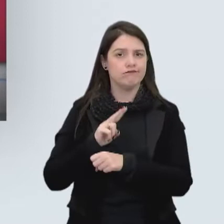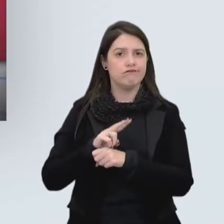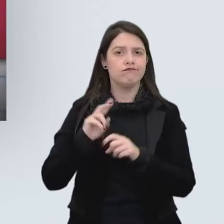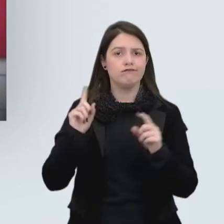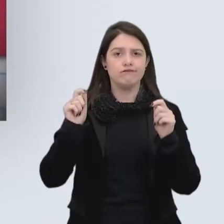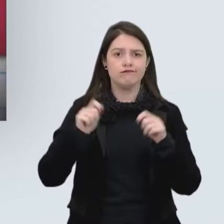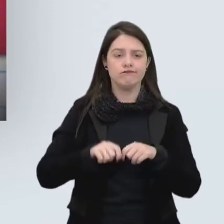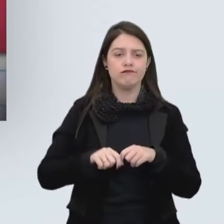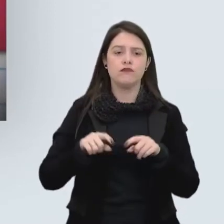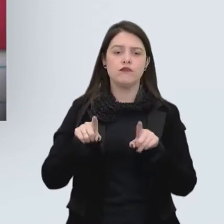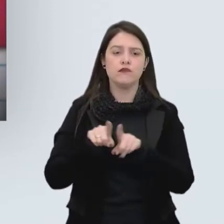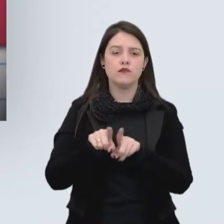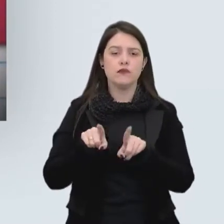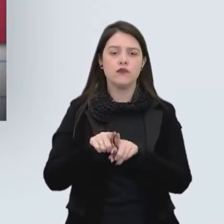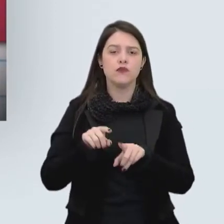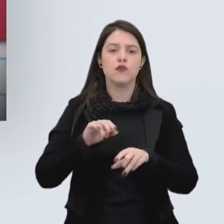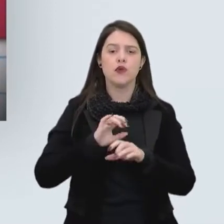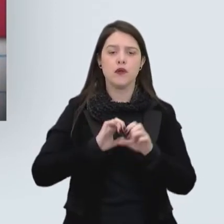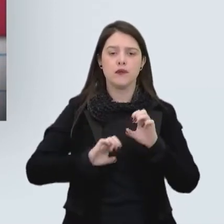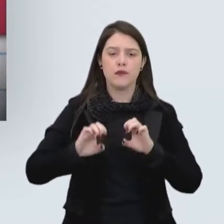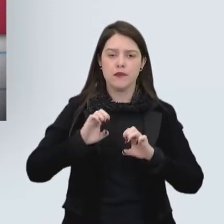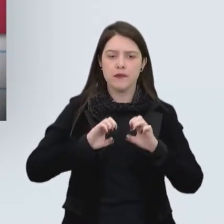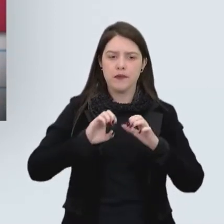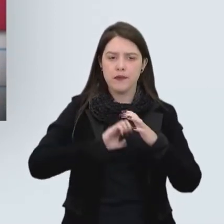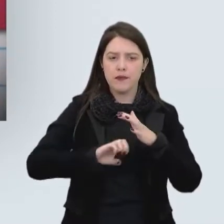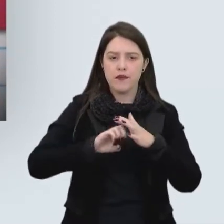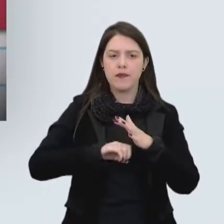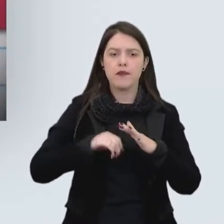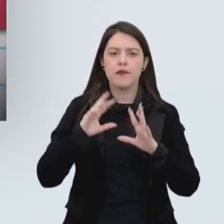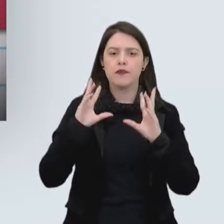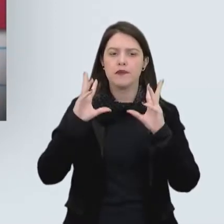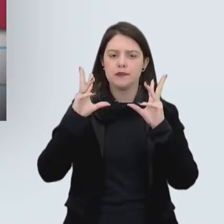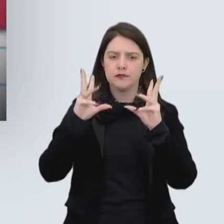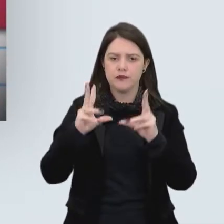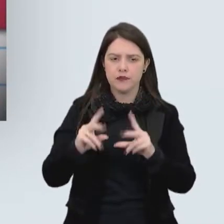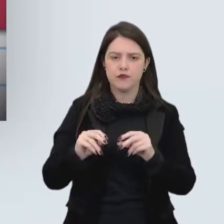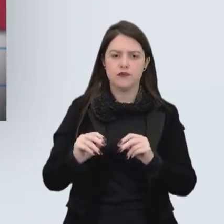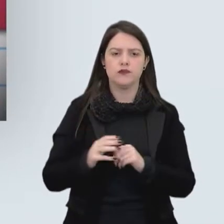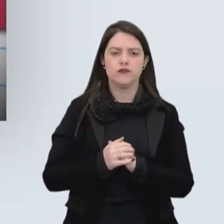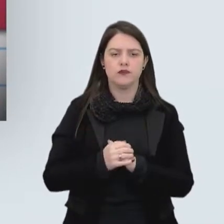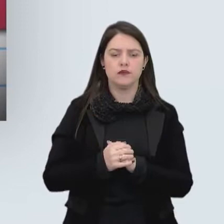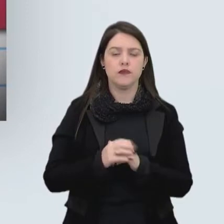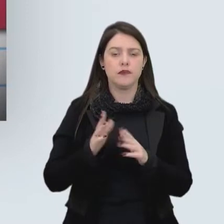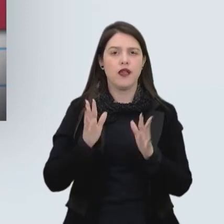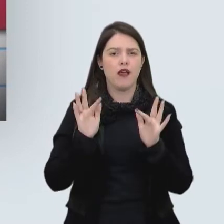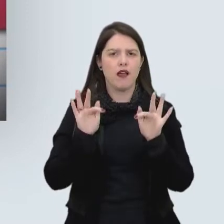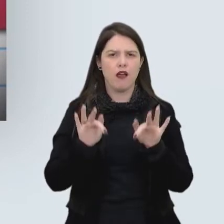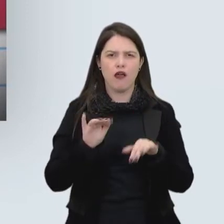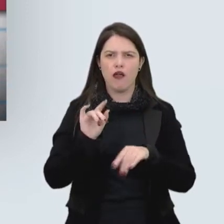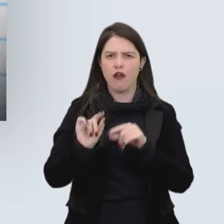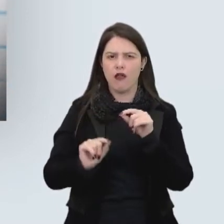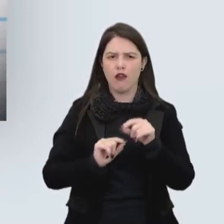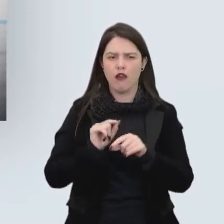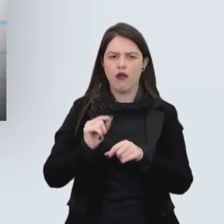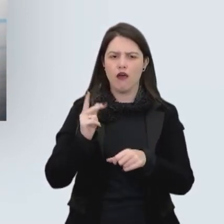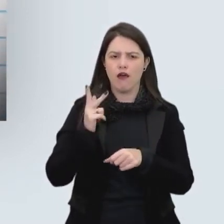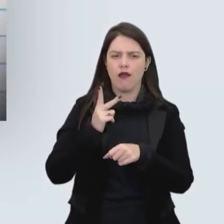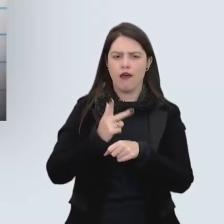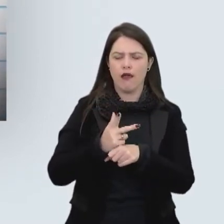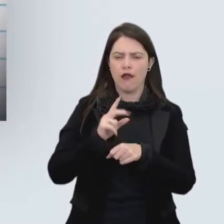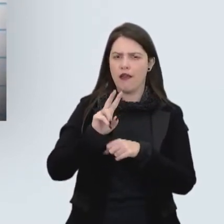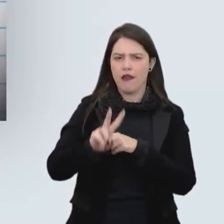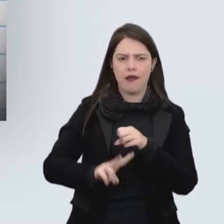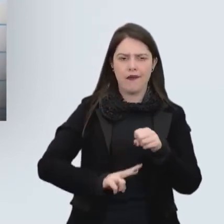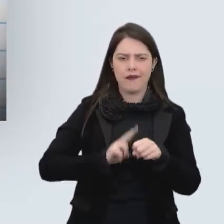sustentável, emprego pleno e produtivo e trabalho decente para todos e todas. Mas afinal, o que é crescimento econômico sustentado